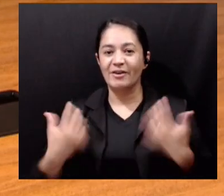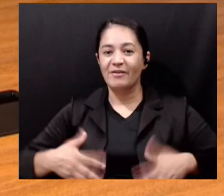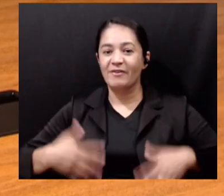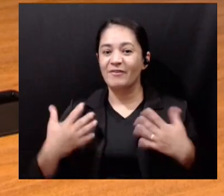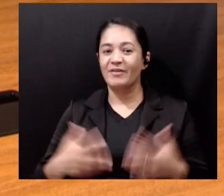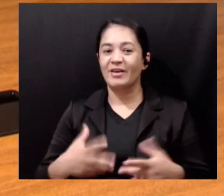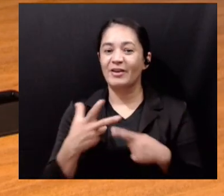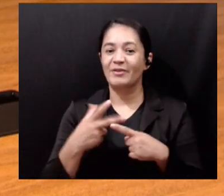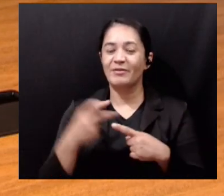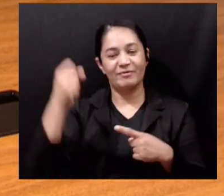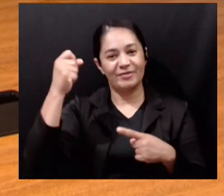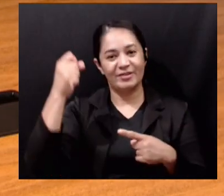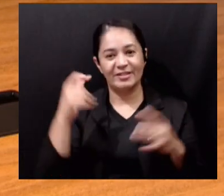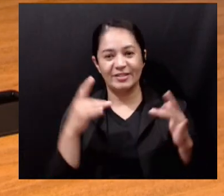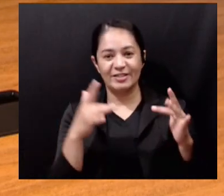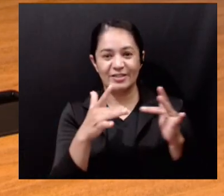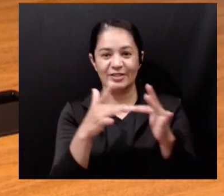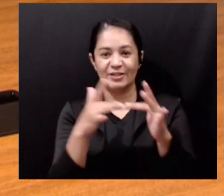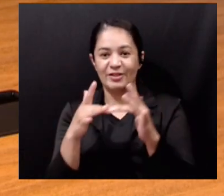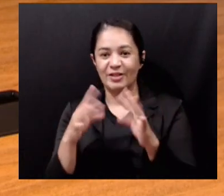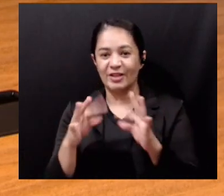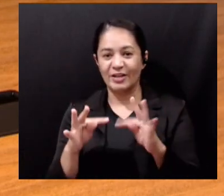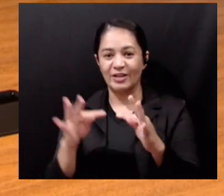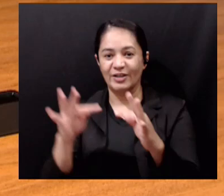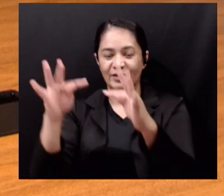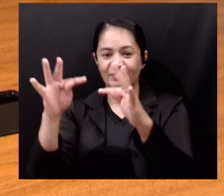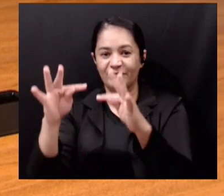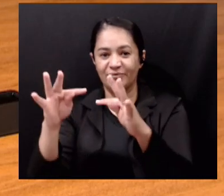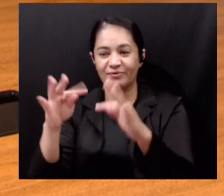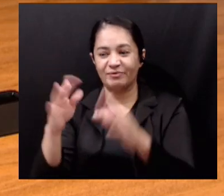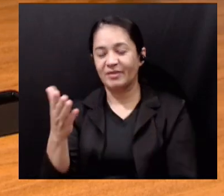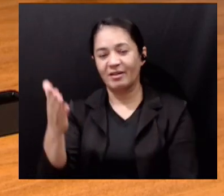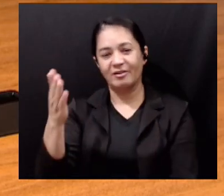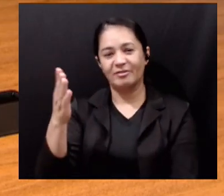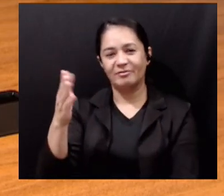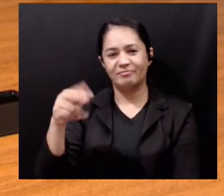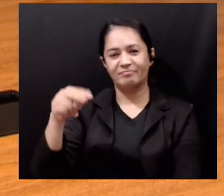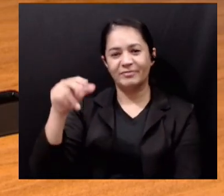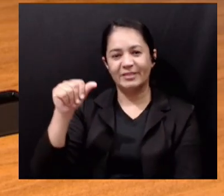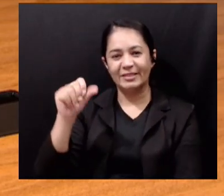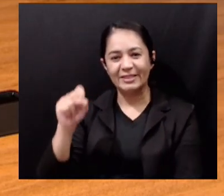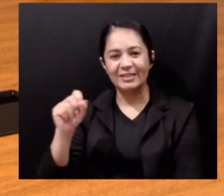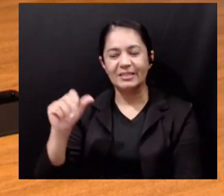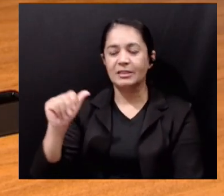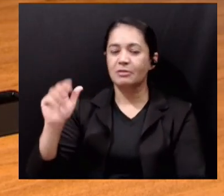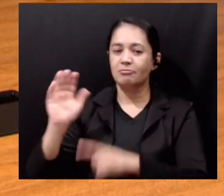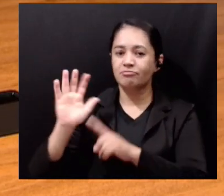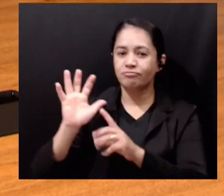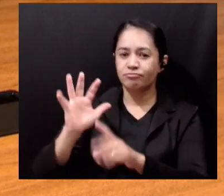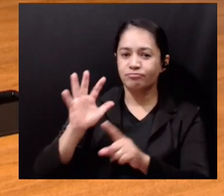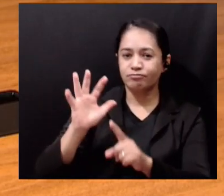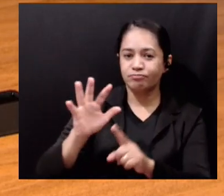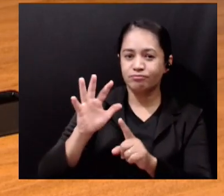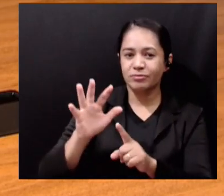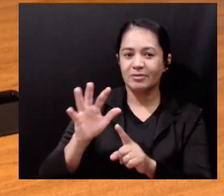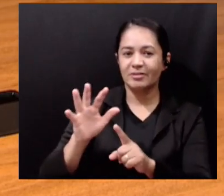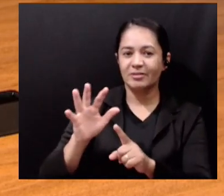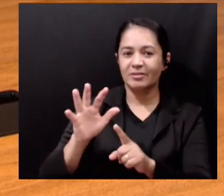com tecnologia. A NASA sempre foi uma vanguarda nesse setor, né? Impulsionou várias descobertas, inclusive na computação,